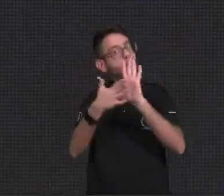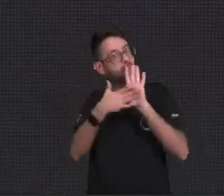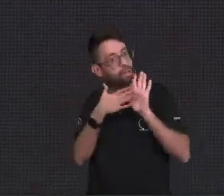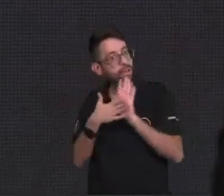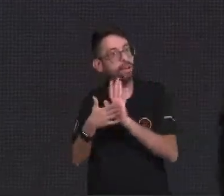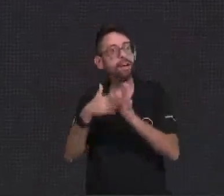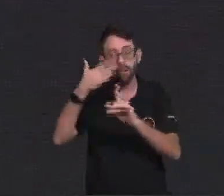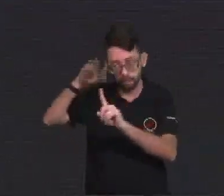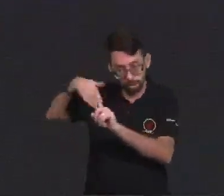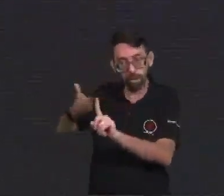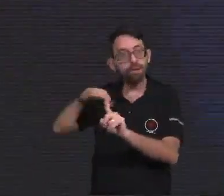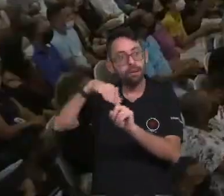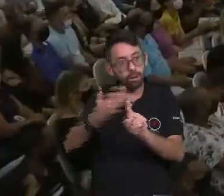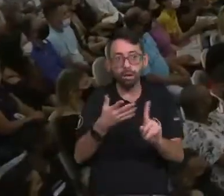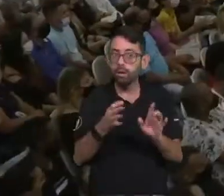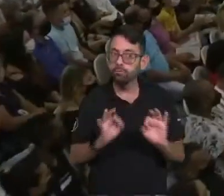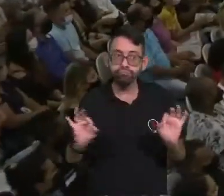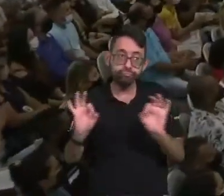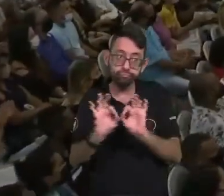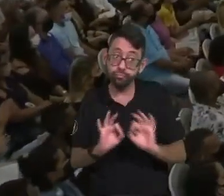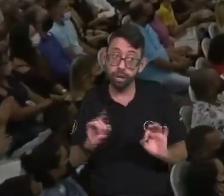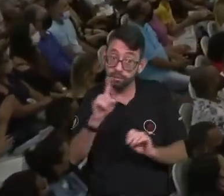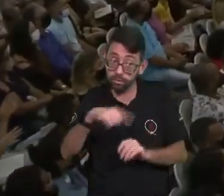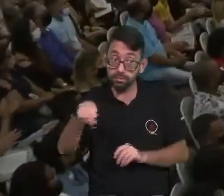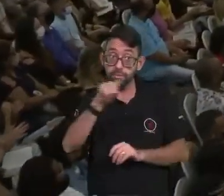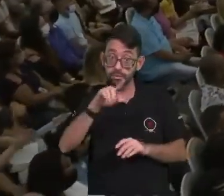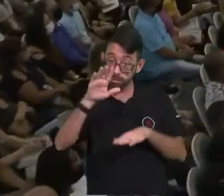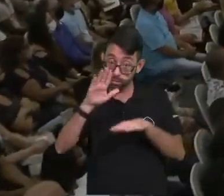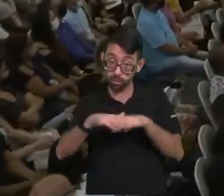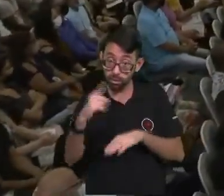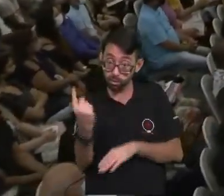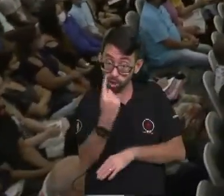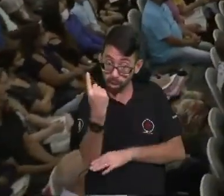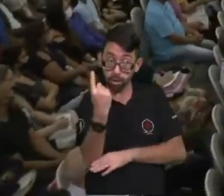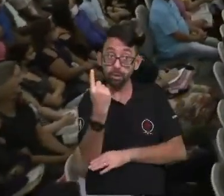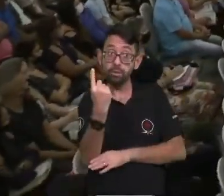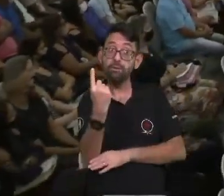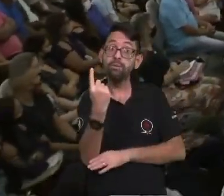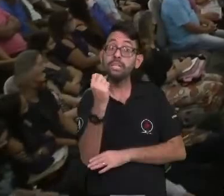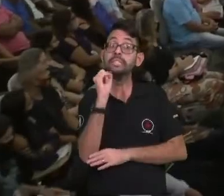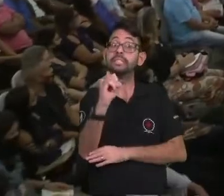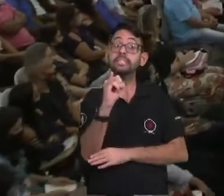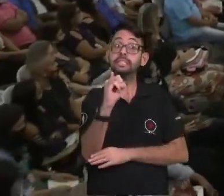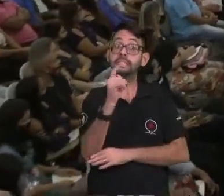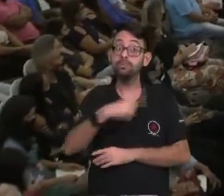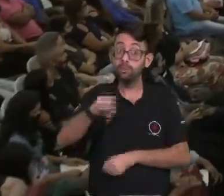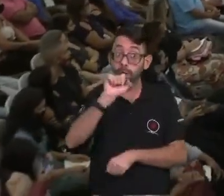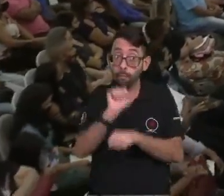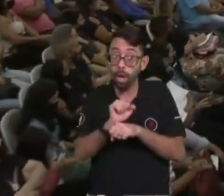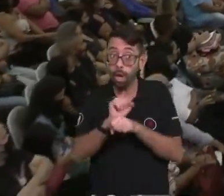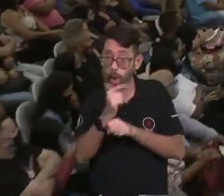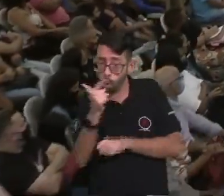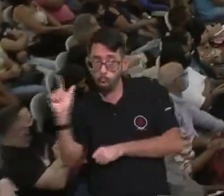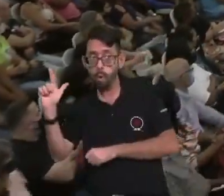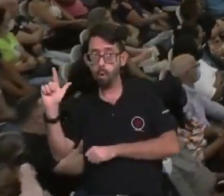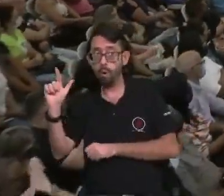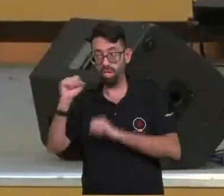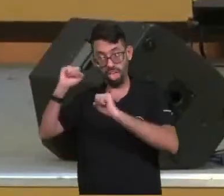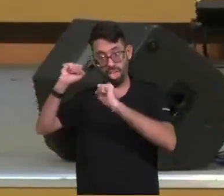Se você, presta atenção, olha para mim aqui rapidinho. Se você está esperando a torcida dos outros para tu andar sobre a